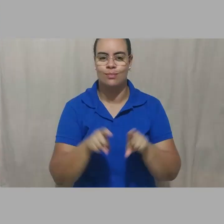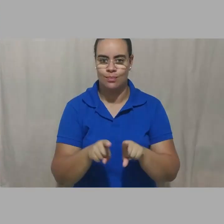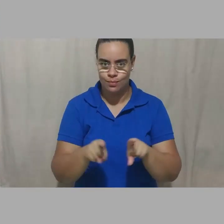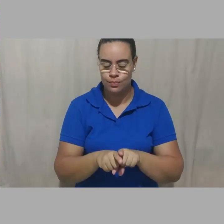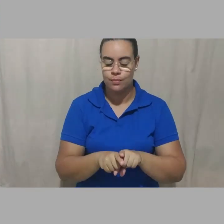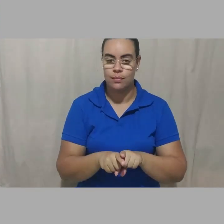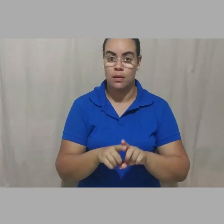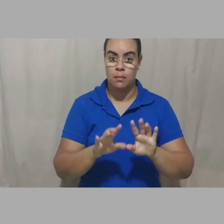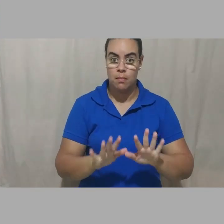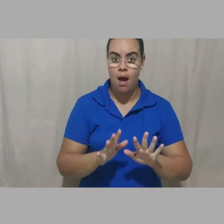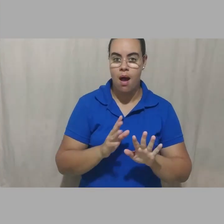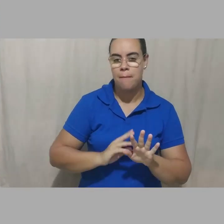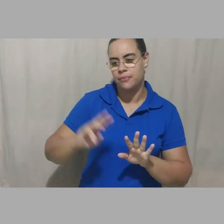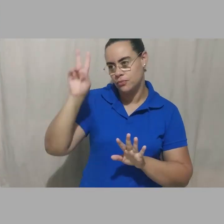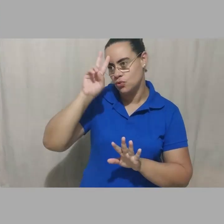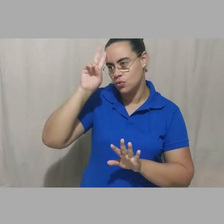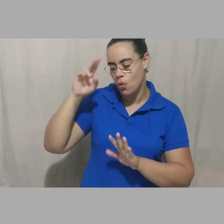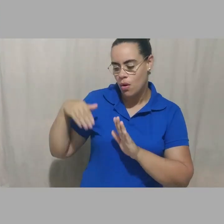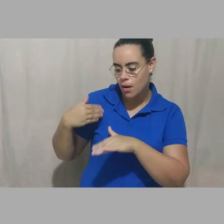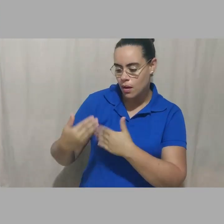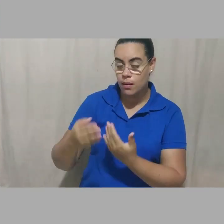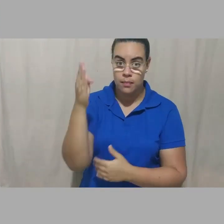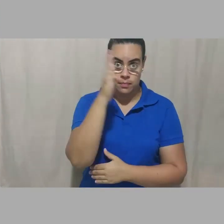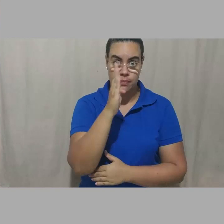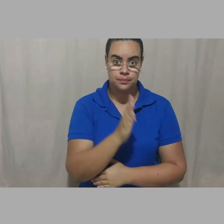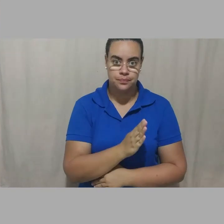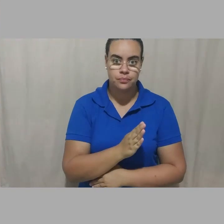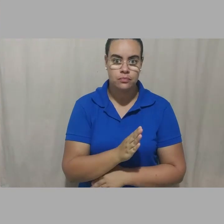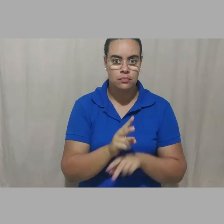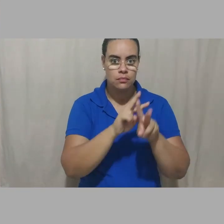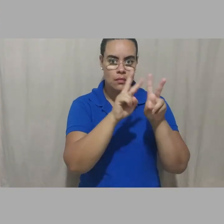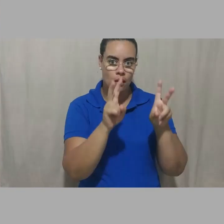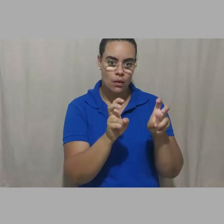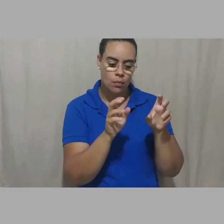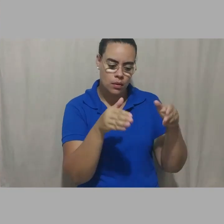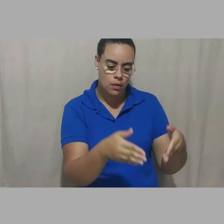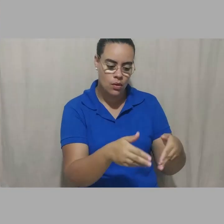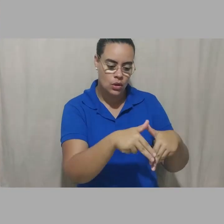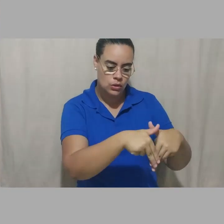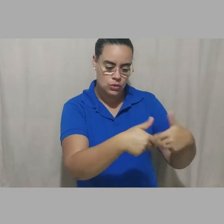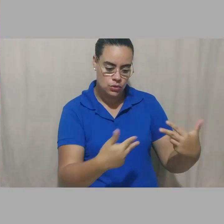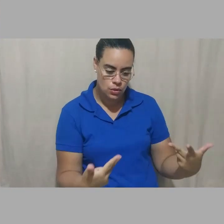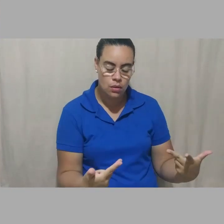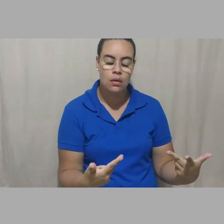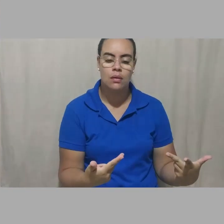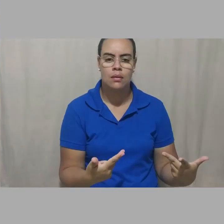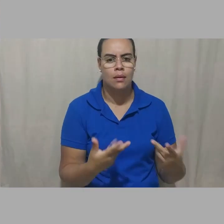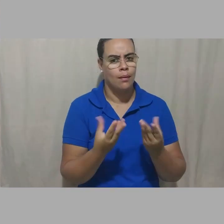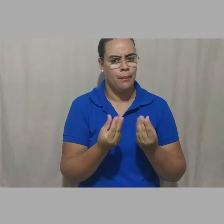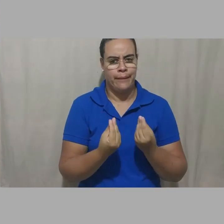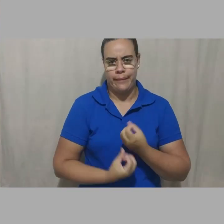políticos. Só que na historiografia brasileira, em relação a